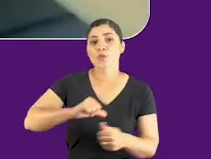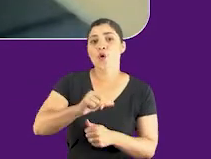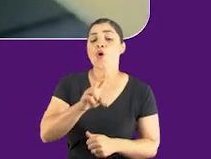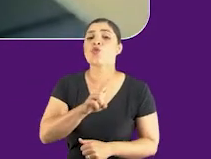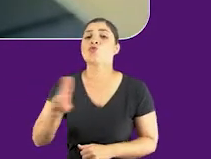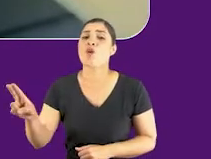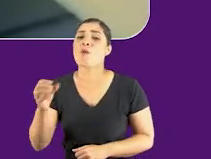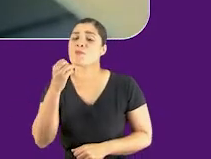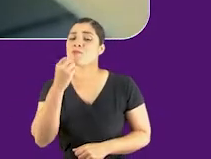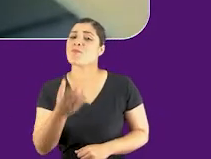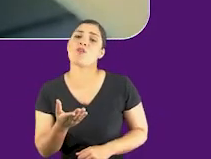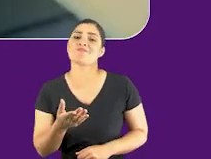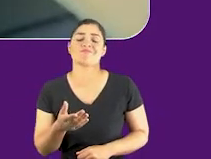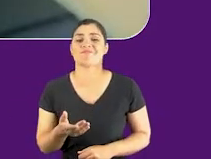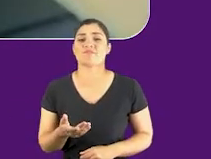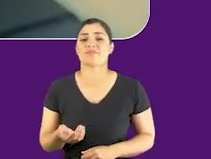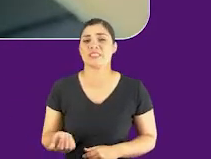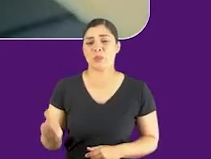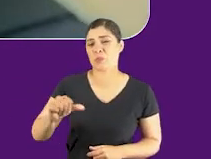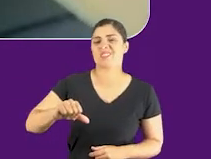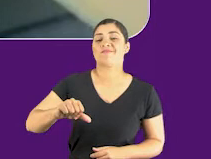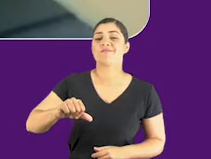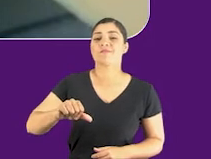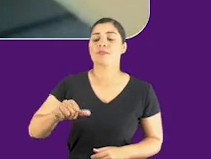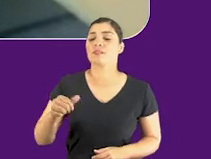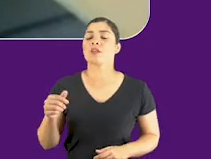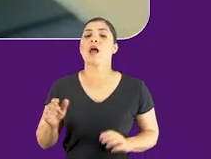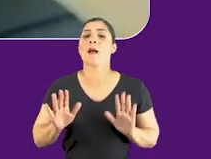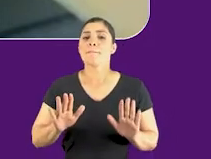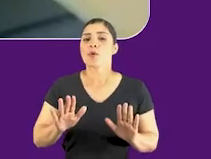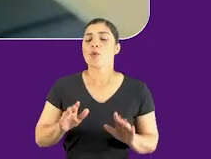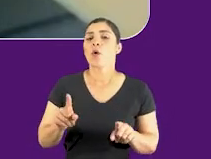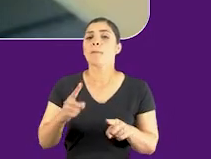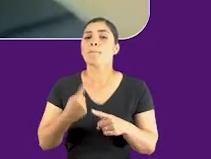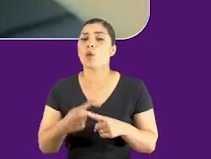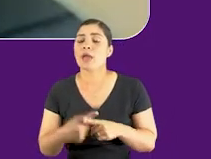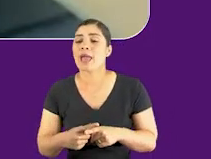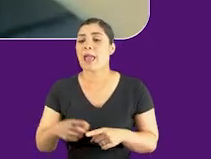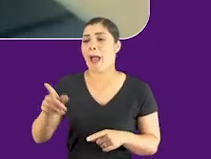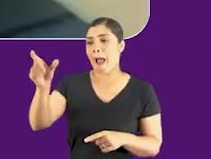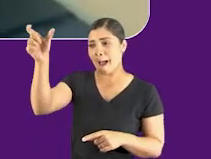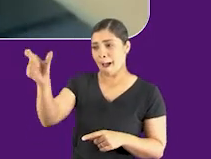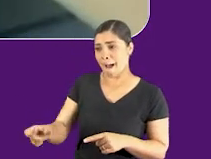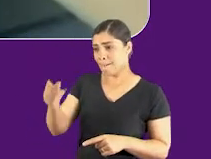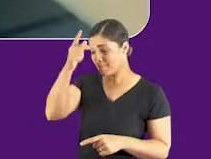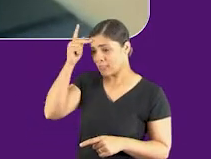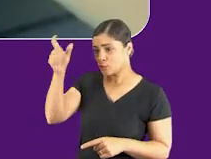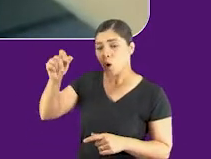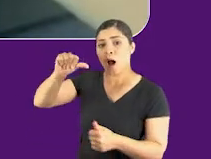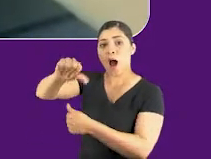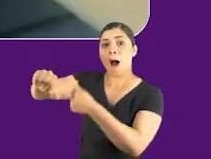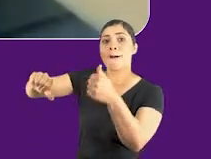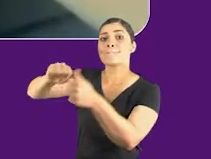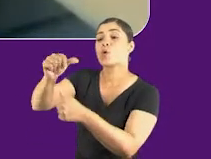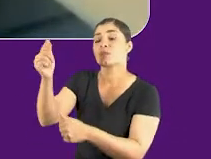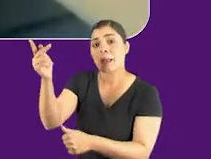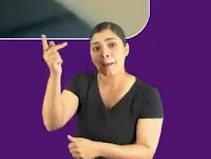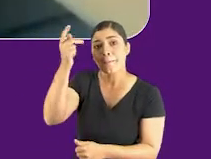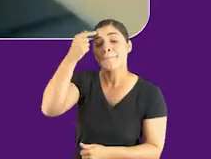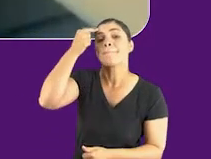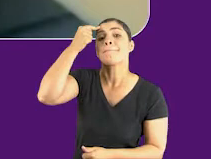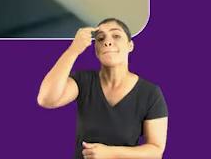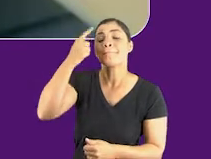porque a maior transformação acontece na cabeça das pessoas e quando você fala que é digital